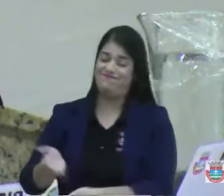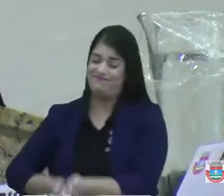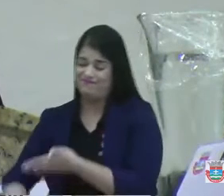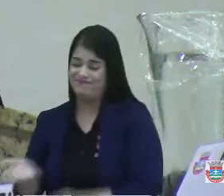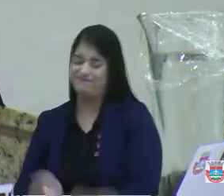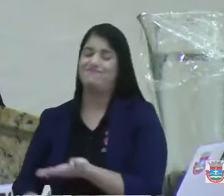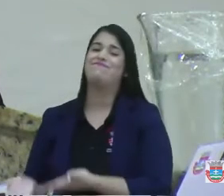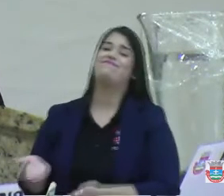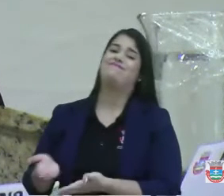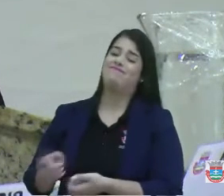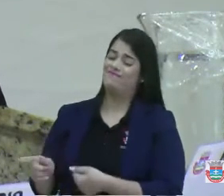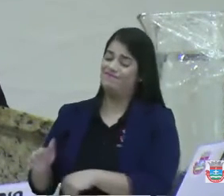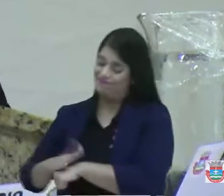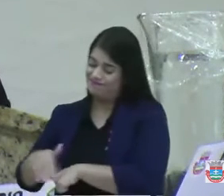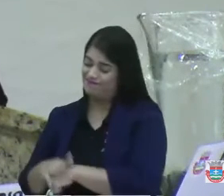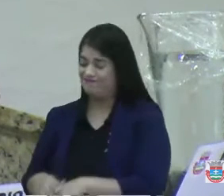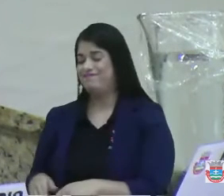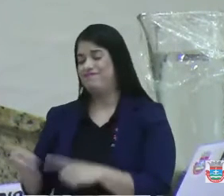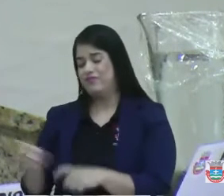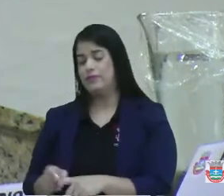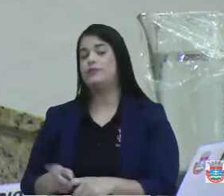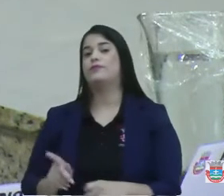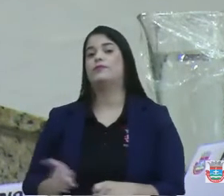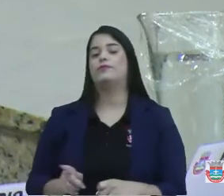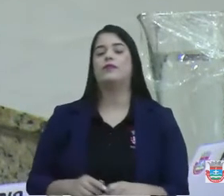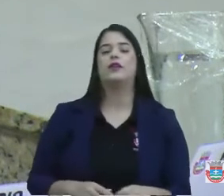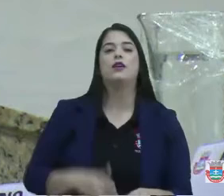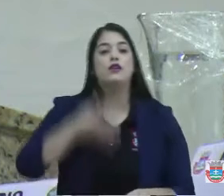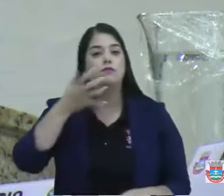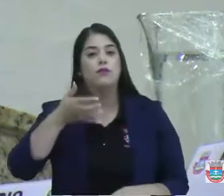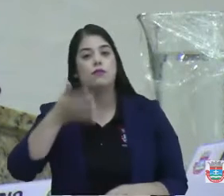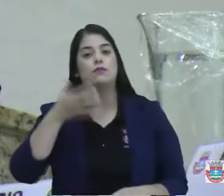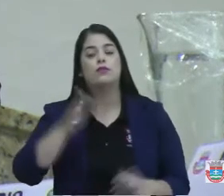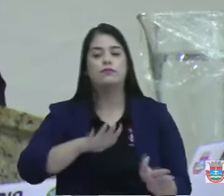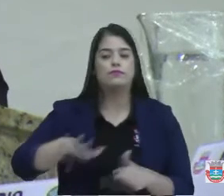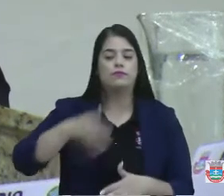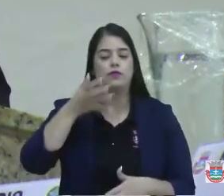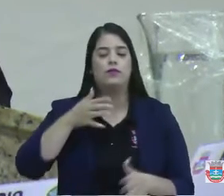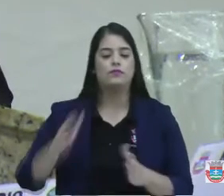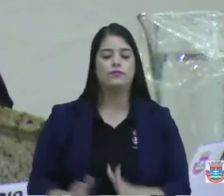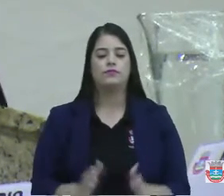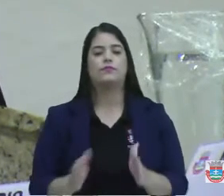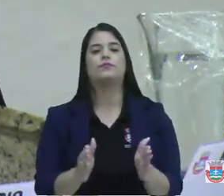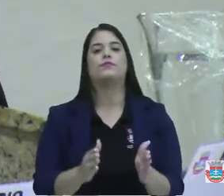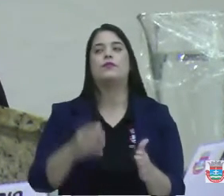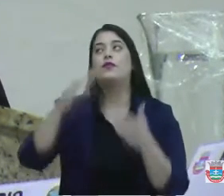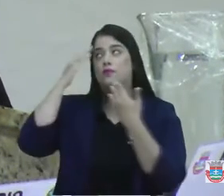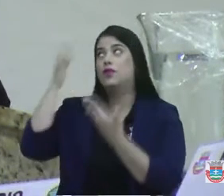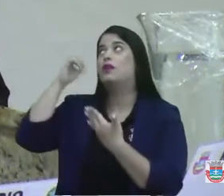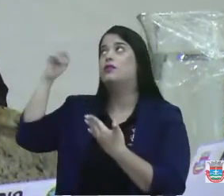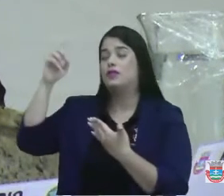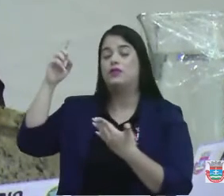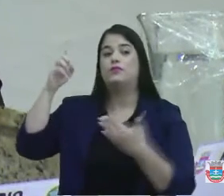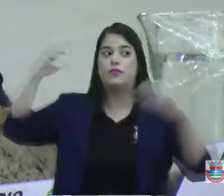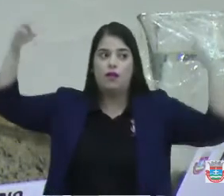do seu acompanhamento pelo médico né E também quero falar aqui das estradas e a Deus